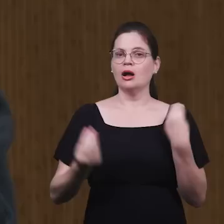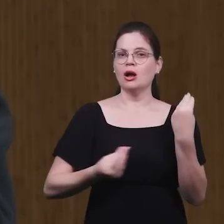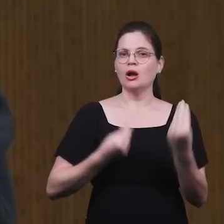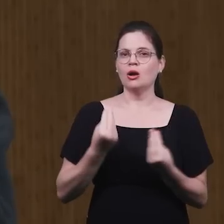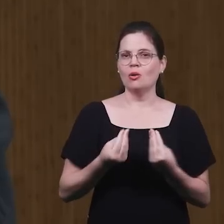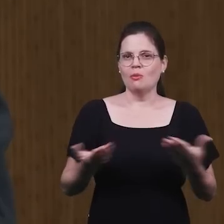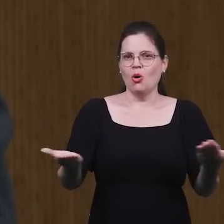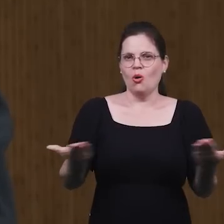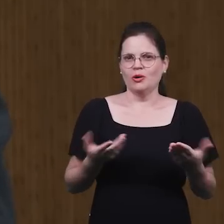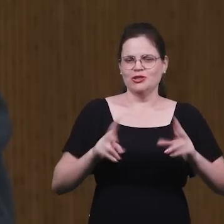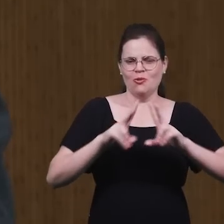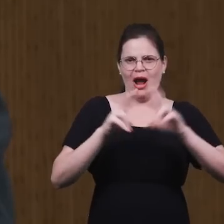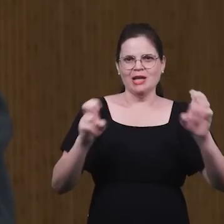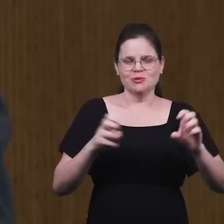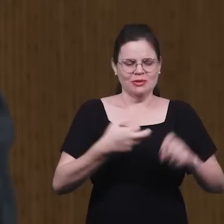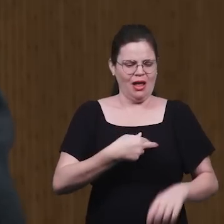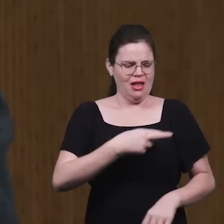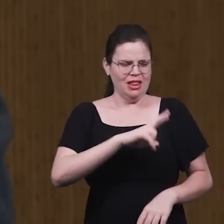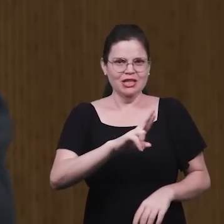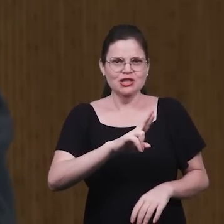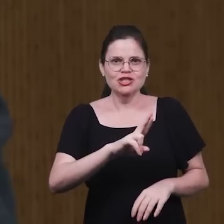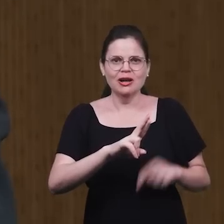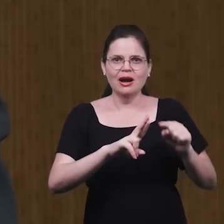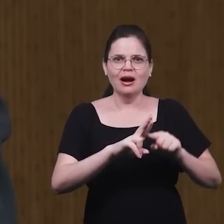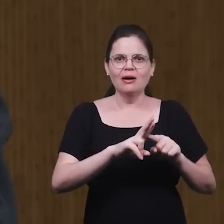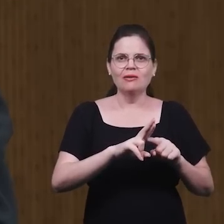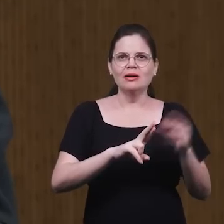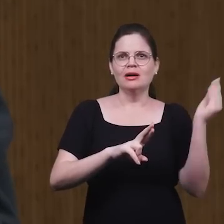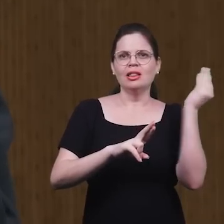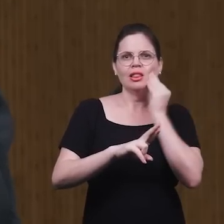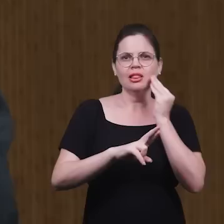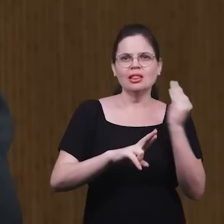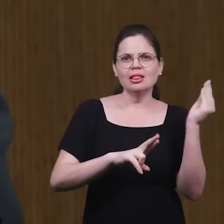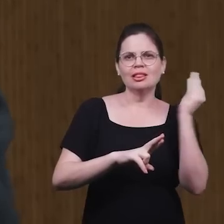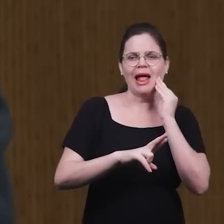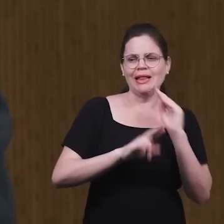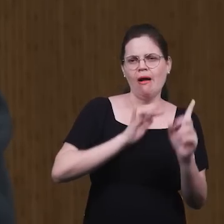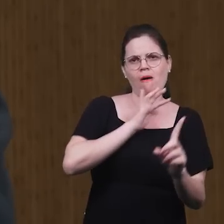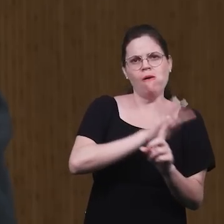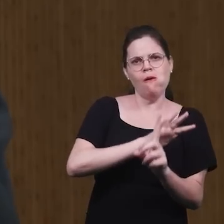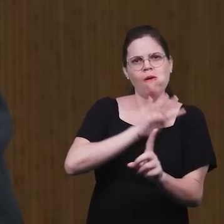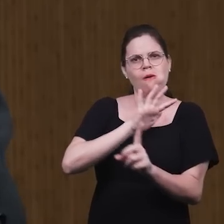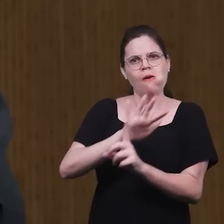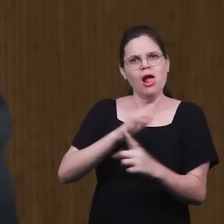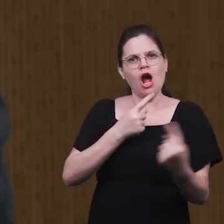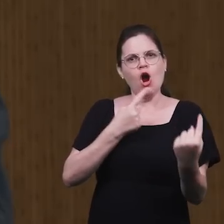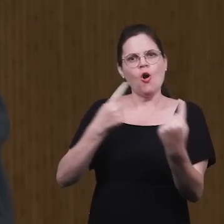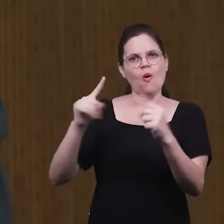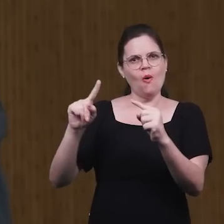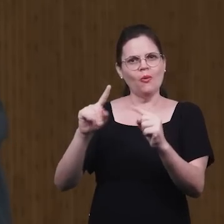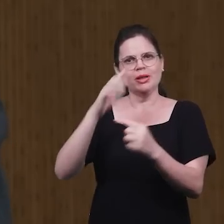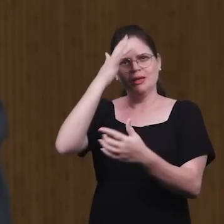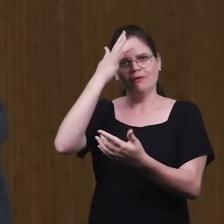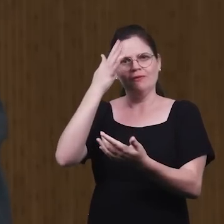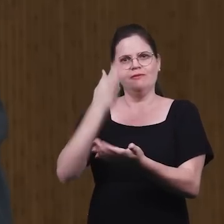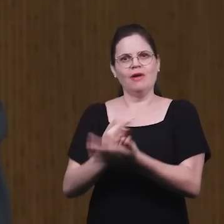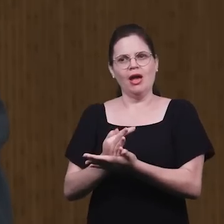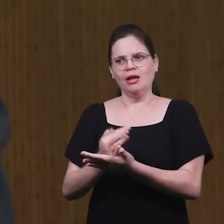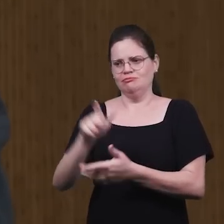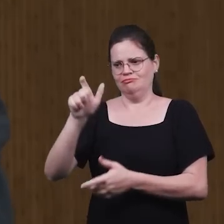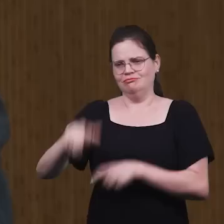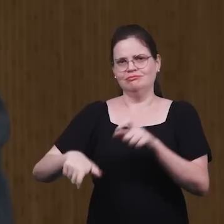forma em que essa estrutura religiosa, ela tenta hoje investir novamente contra os